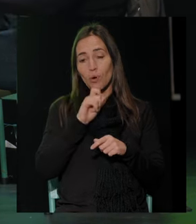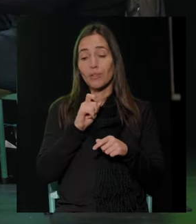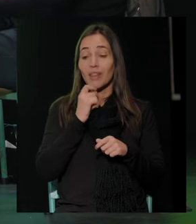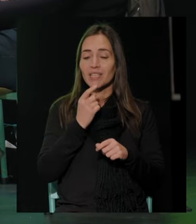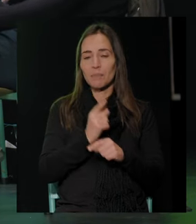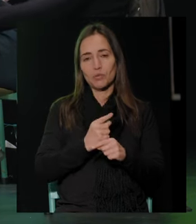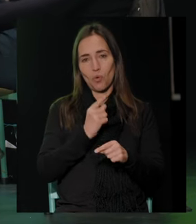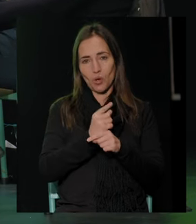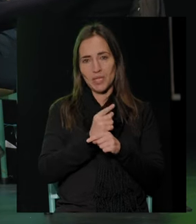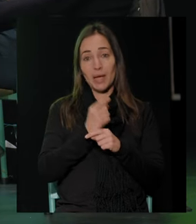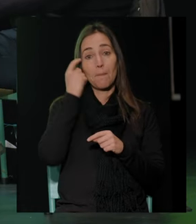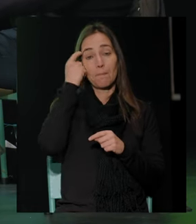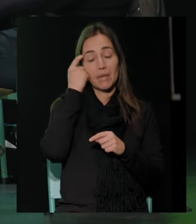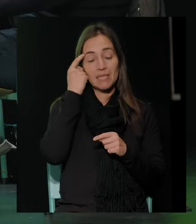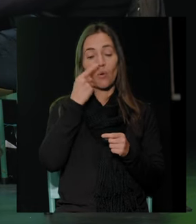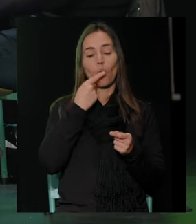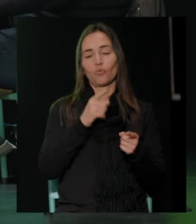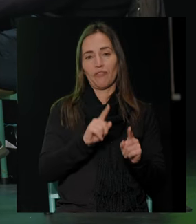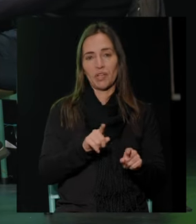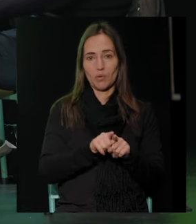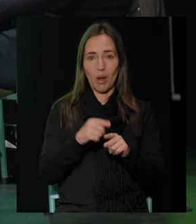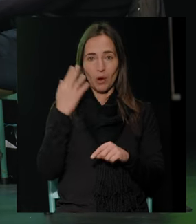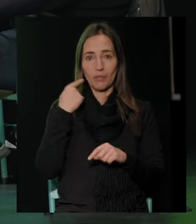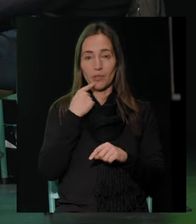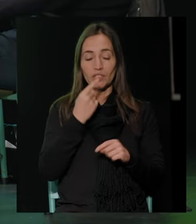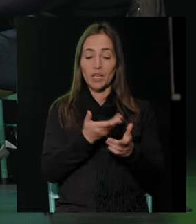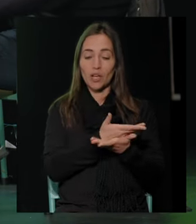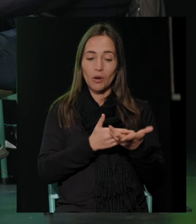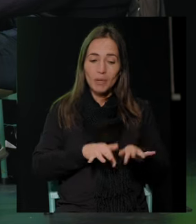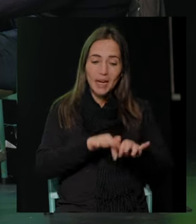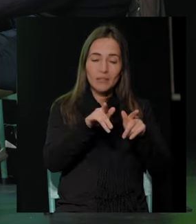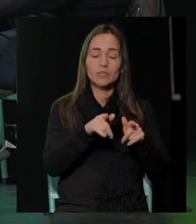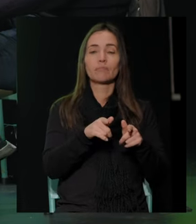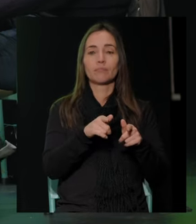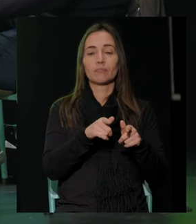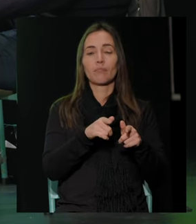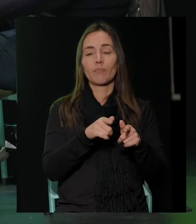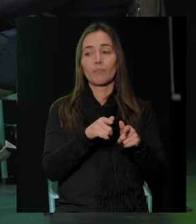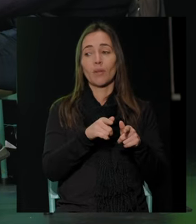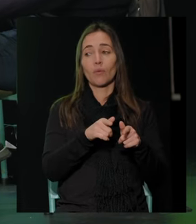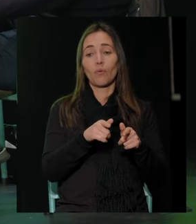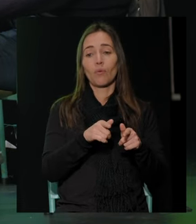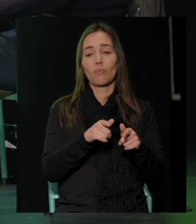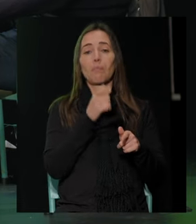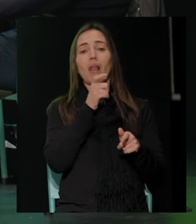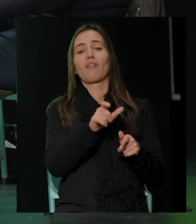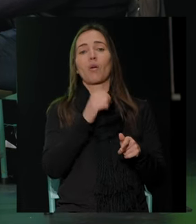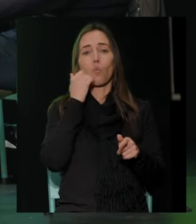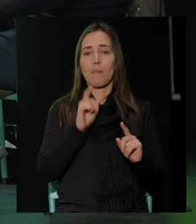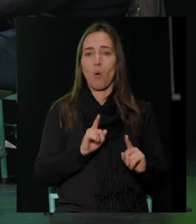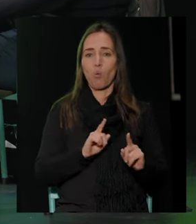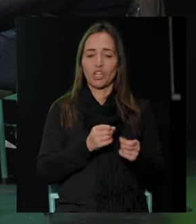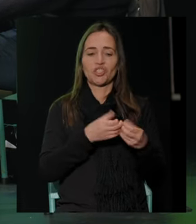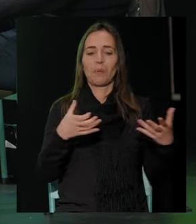coisa. Implicam repensar aquilo que eu dizia há pouco, o que é o crescimento e para que é que este serve. Não é? O crescimento não é mau por definição. E, repito,